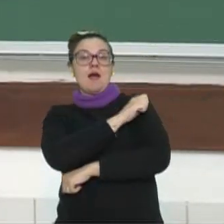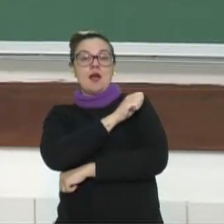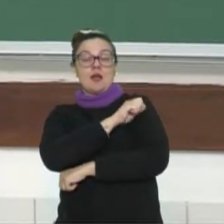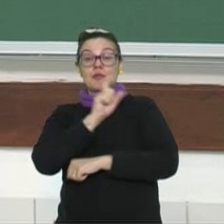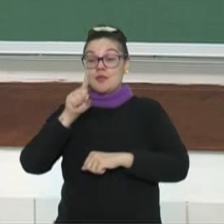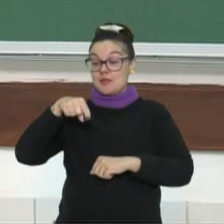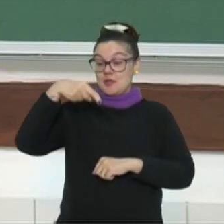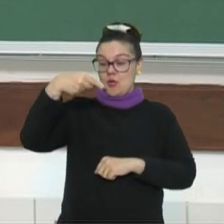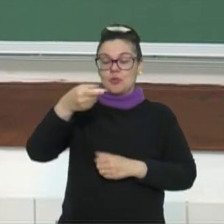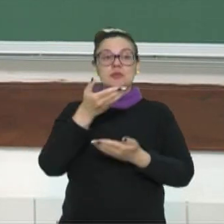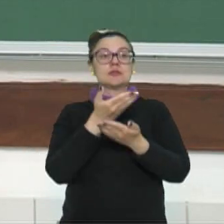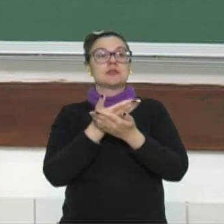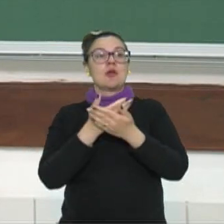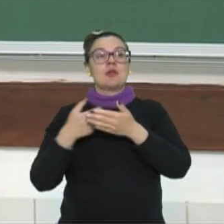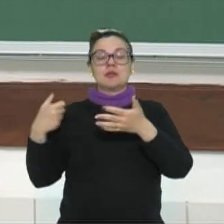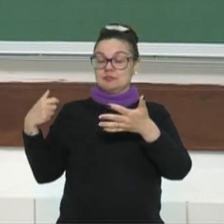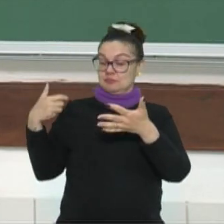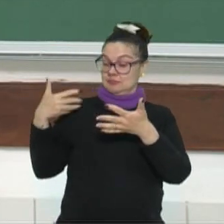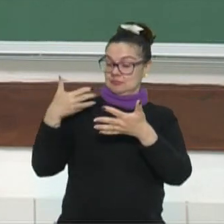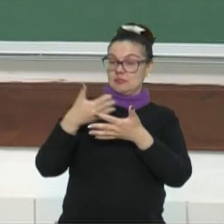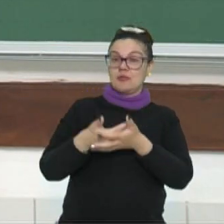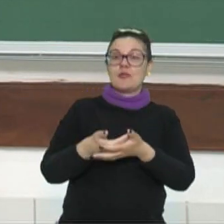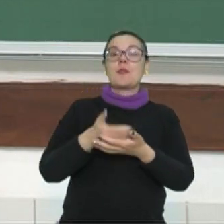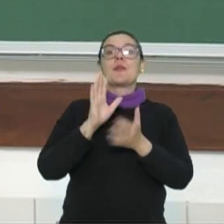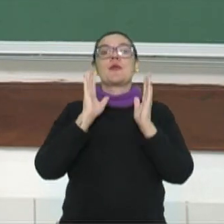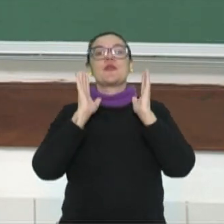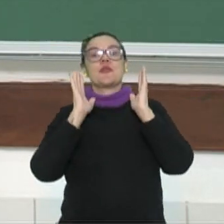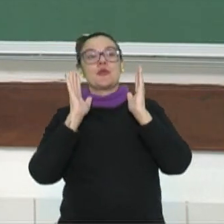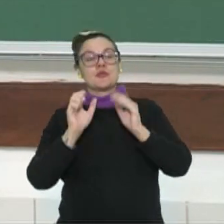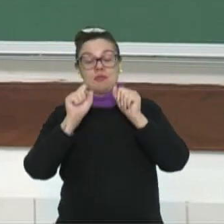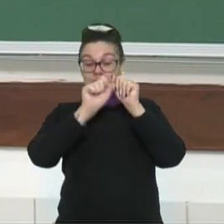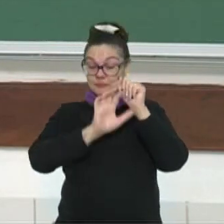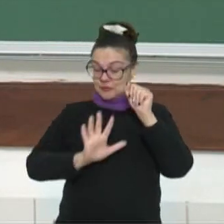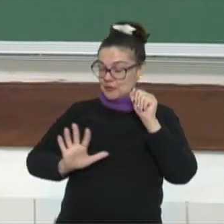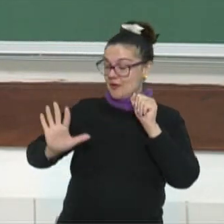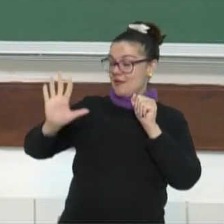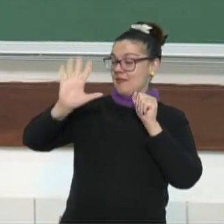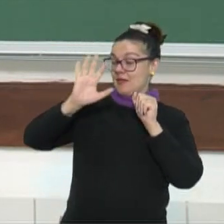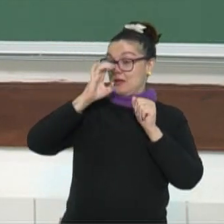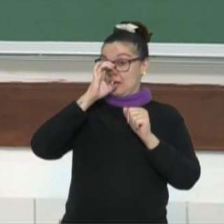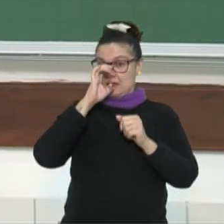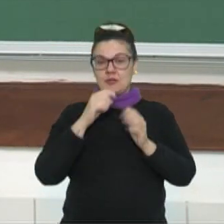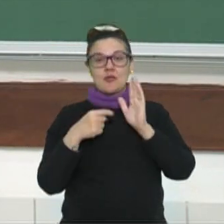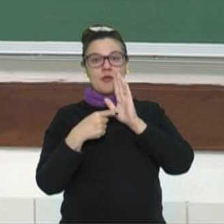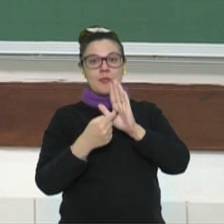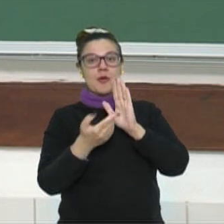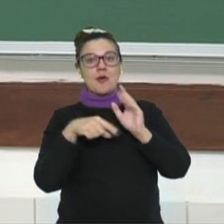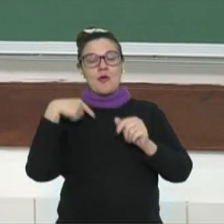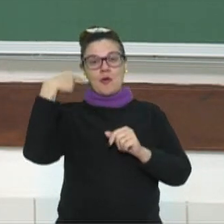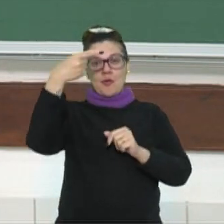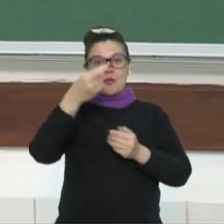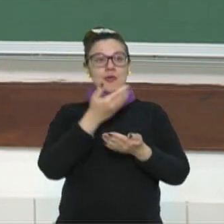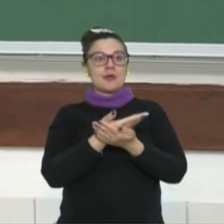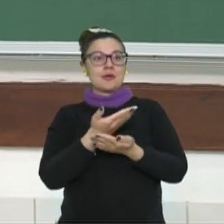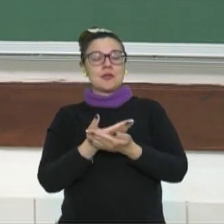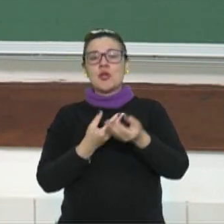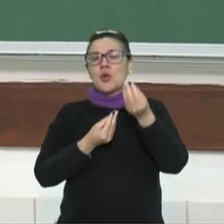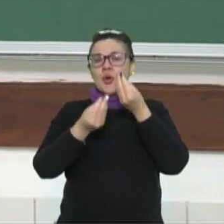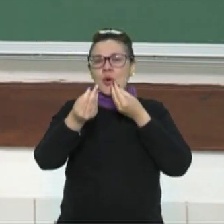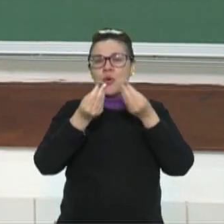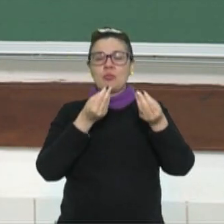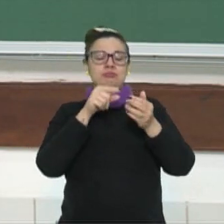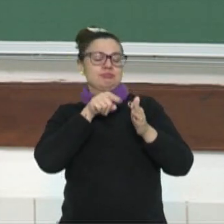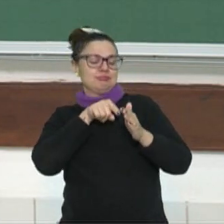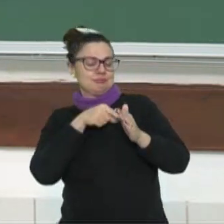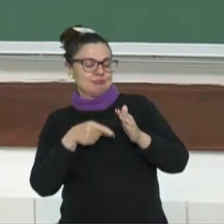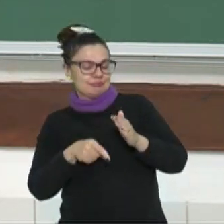vamos continuar retomando esses conteúdos. Eu passei uma visão geral agora sobre eles e eu vou mostrar a vocês na próxima aula como